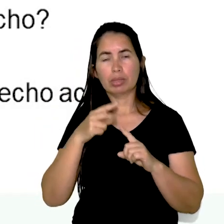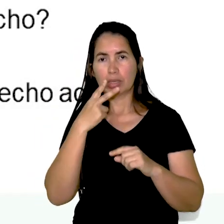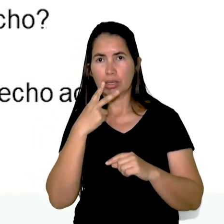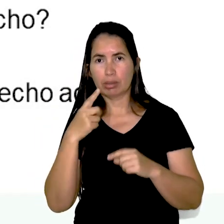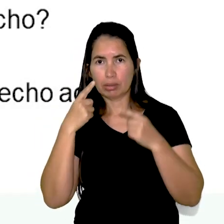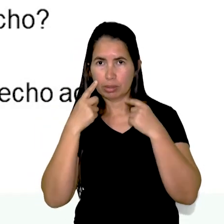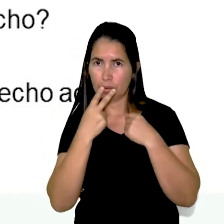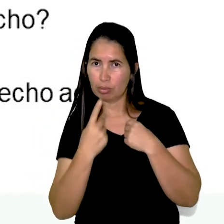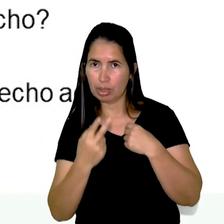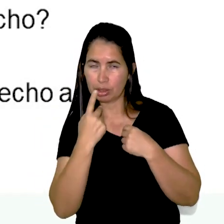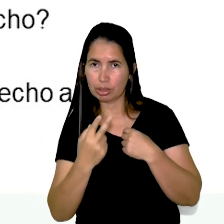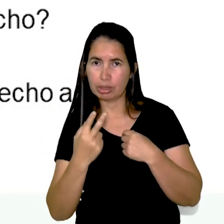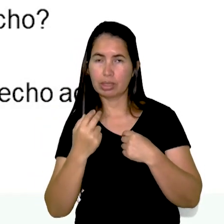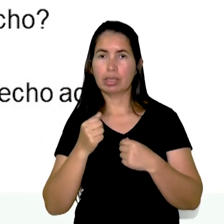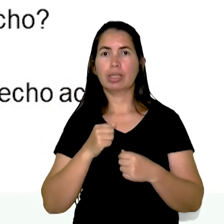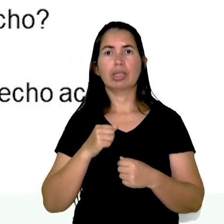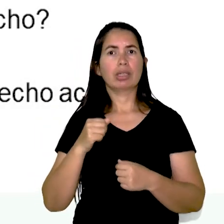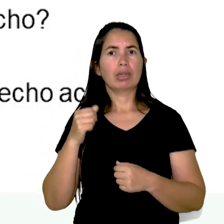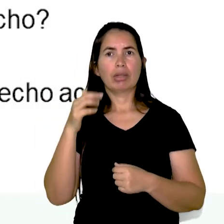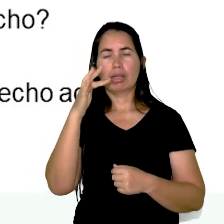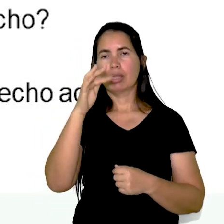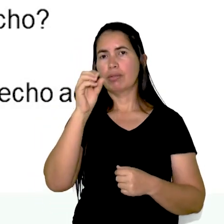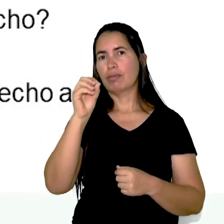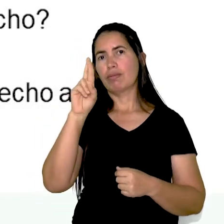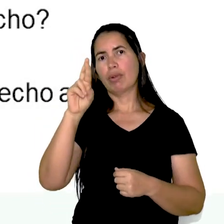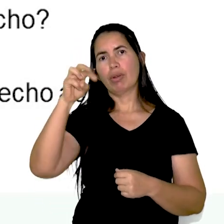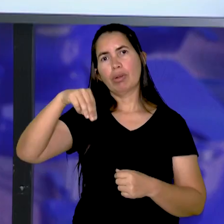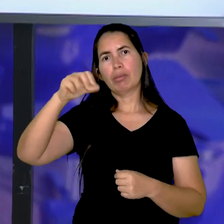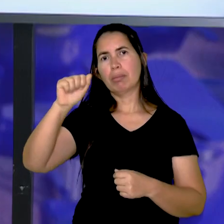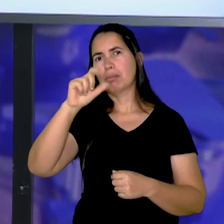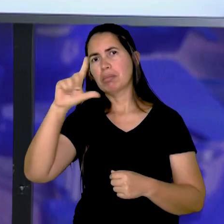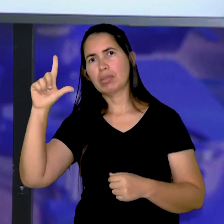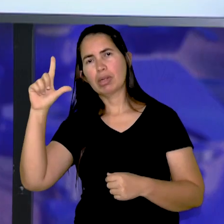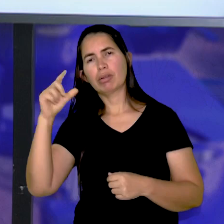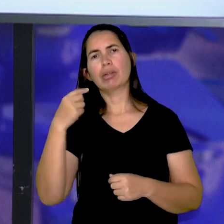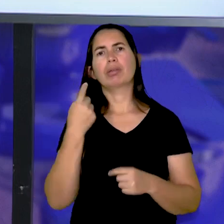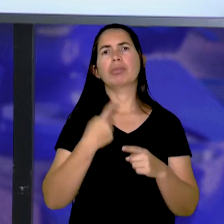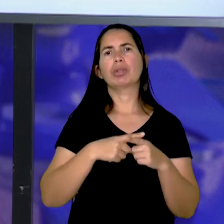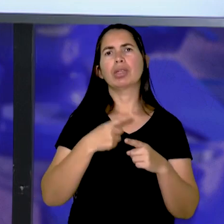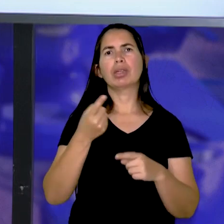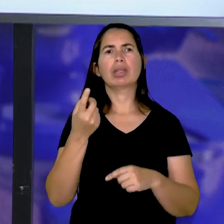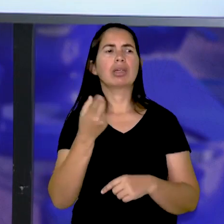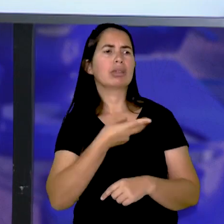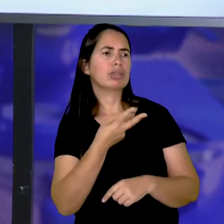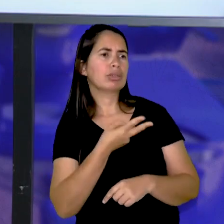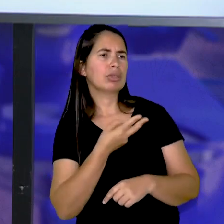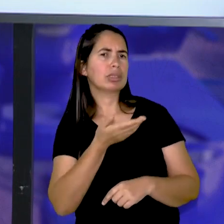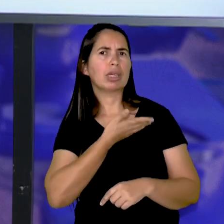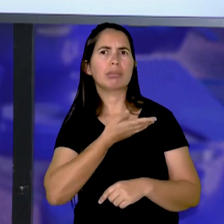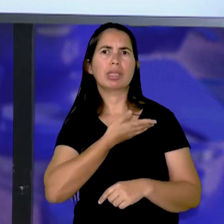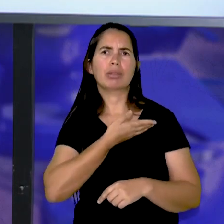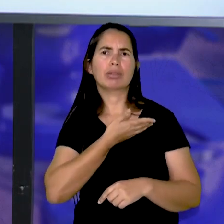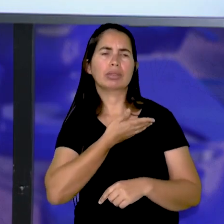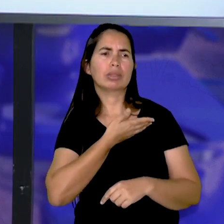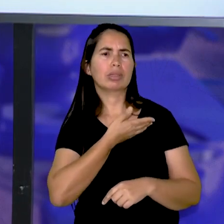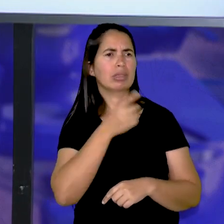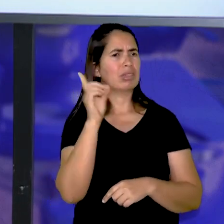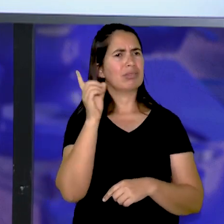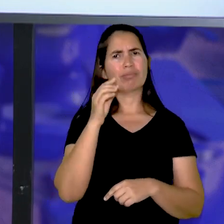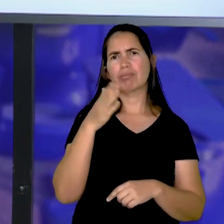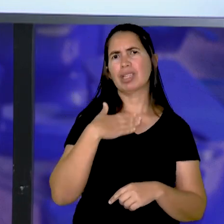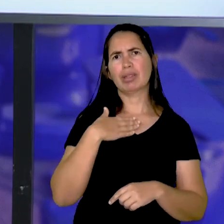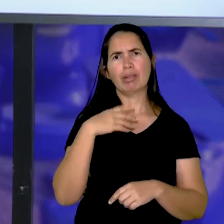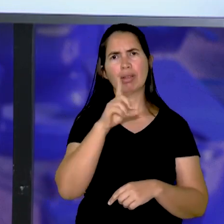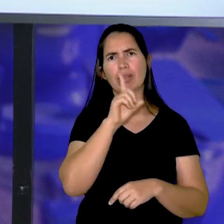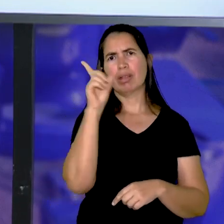linguagem não padrão, é uma linguagem informal. Por quê? Porque é um dialeto entre dois amigos. Eles usam pô, meu, lá no